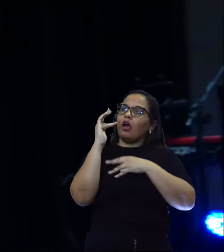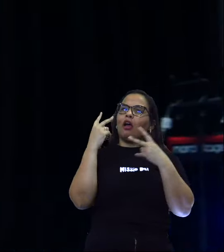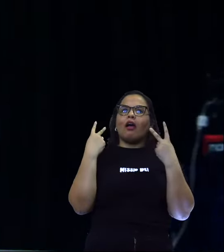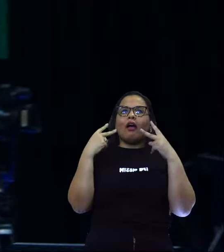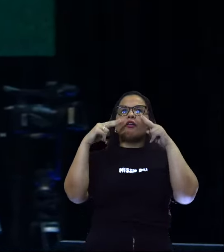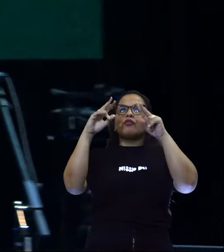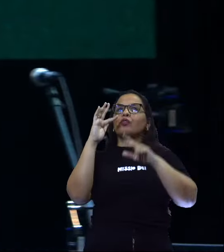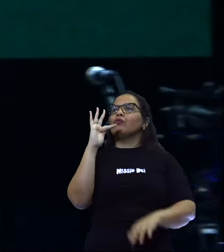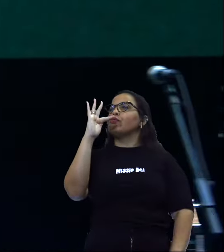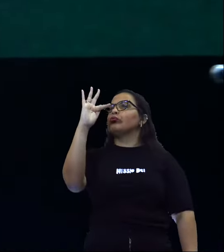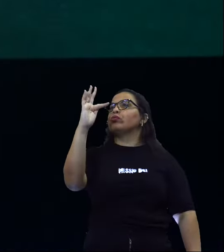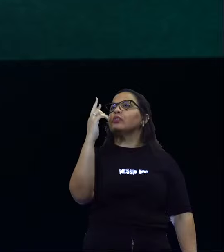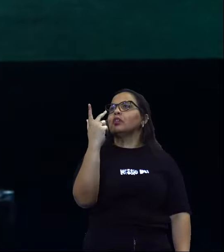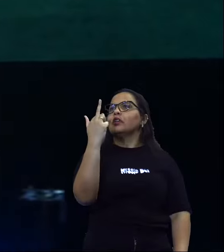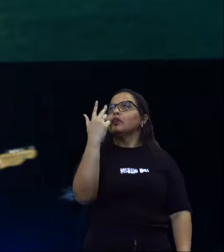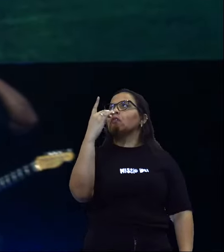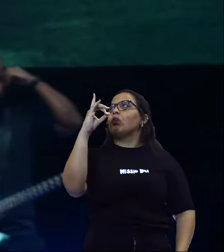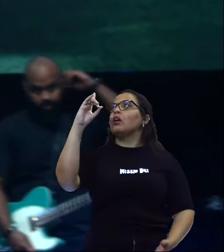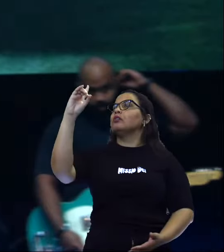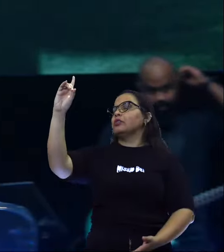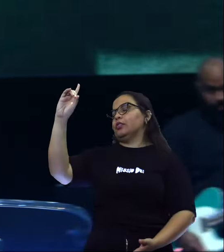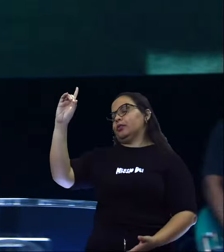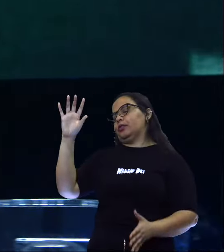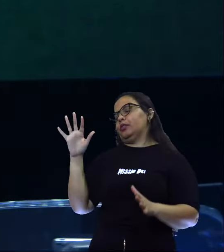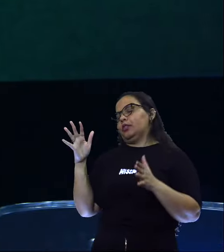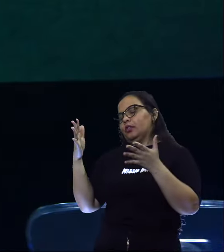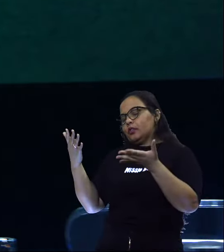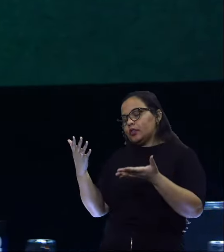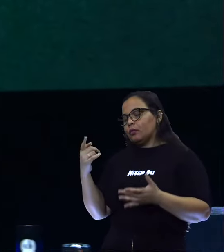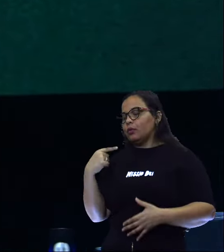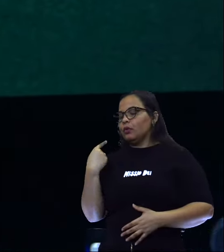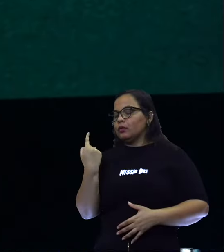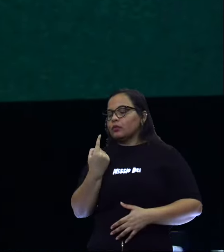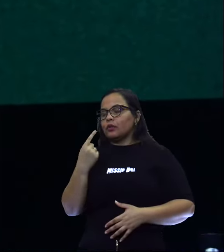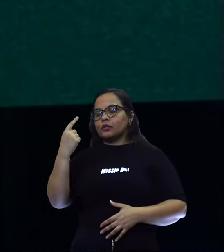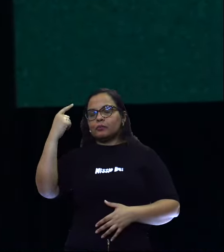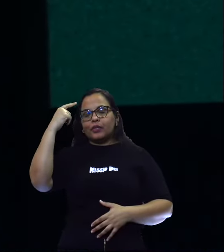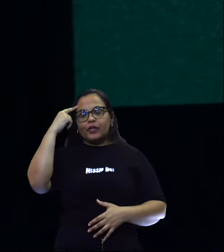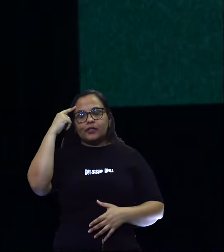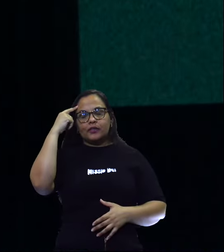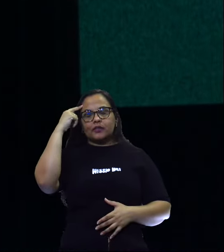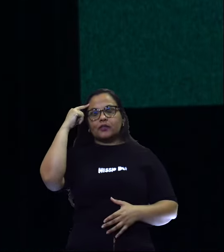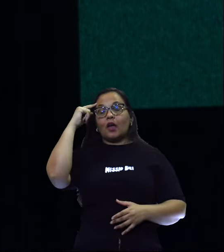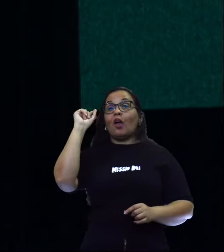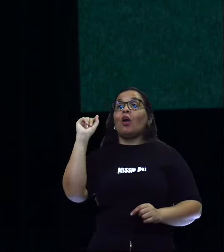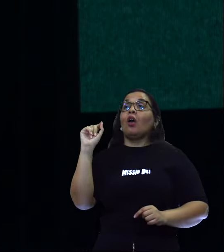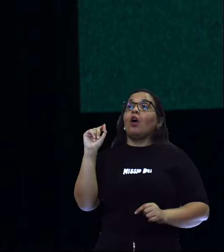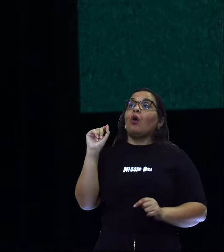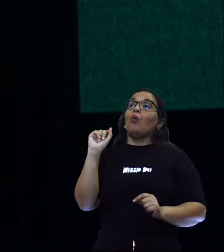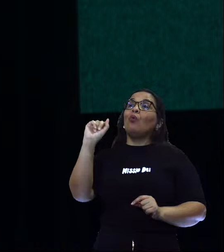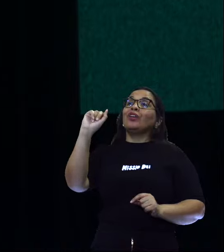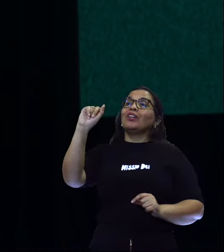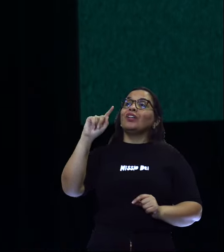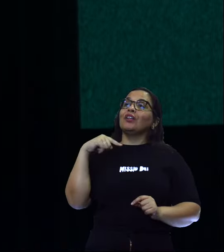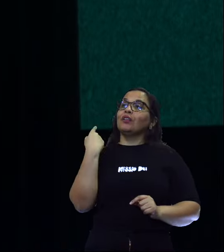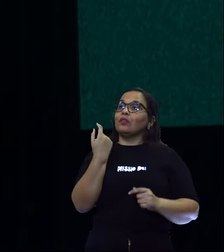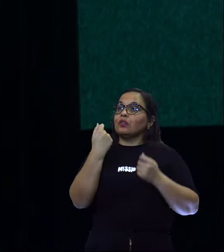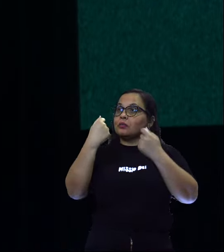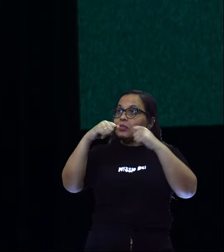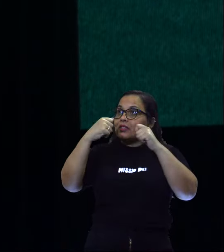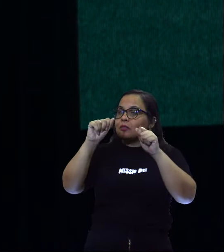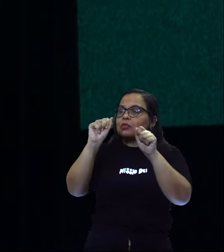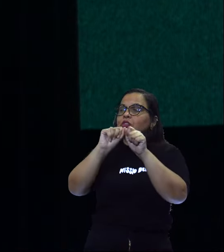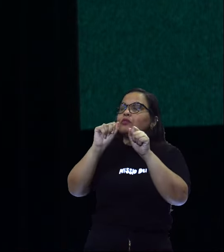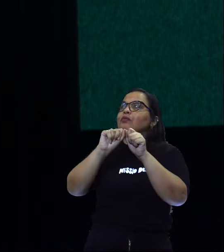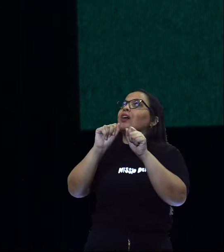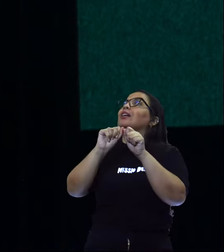como membro dessa igreja, como líder nesse lugar, para que esse lugar possa ficar pequeno em nome de Jesus. Se você quer essa visão do Senhor, do